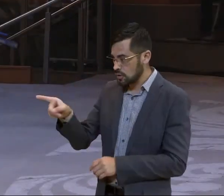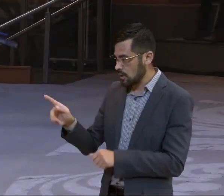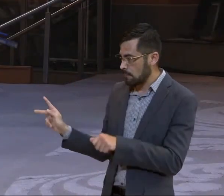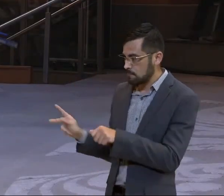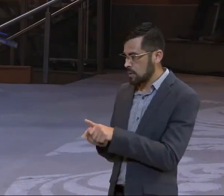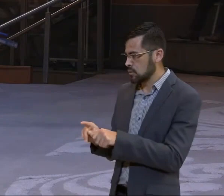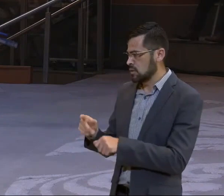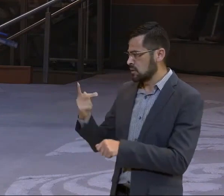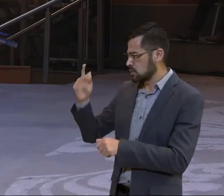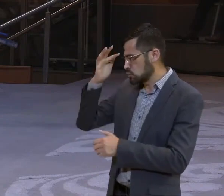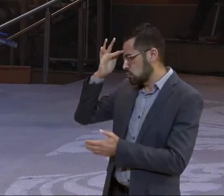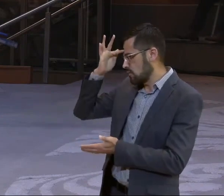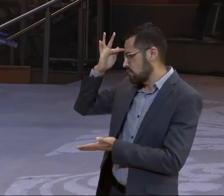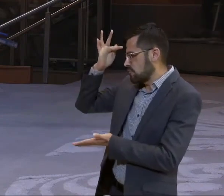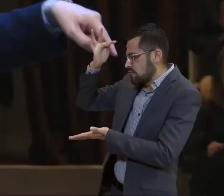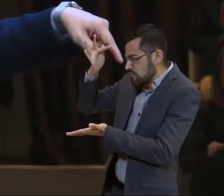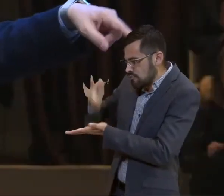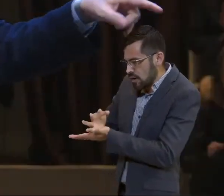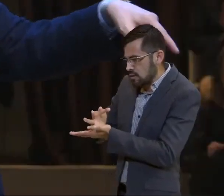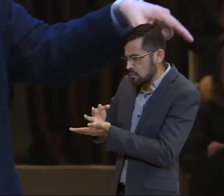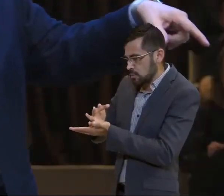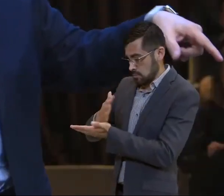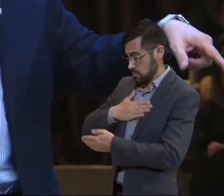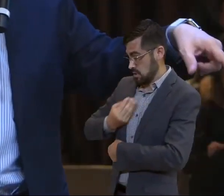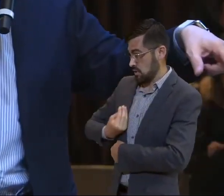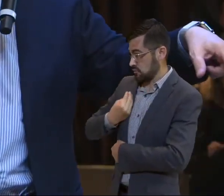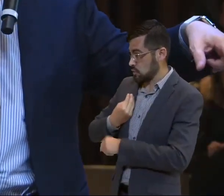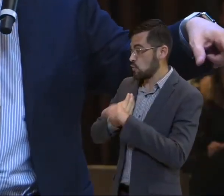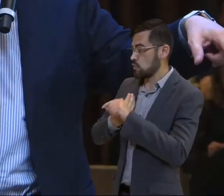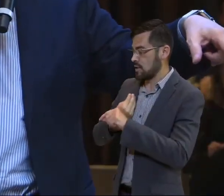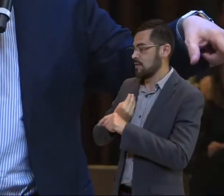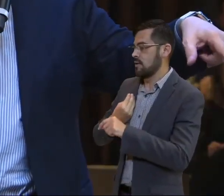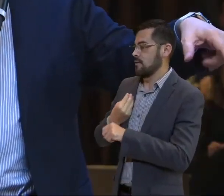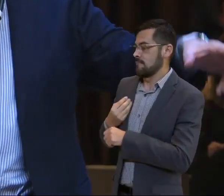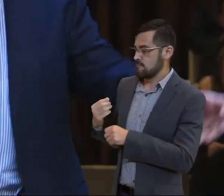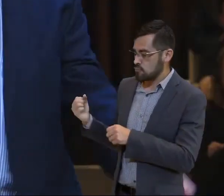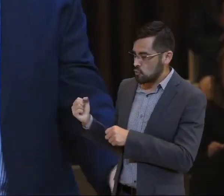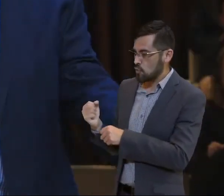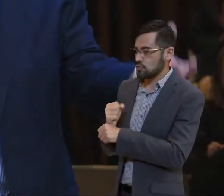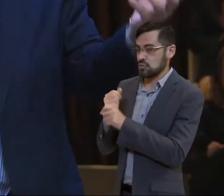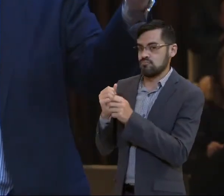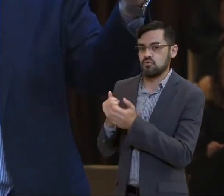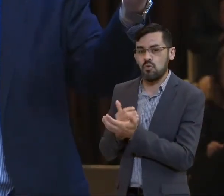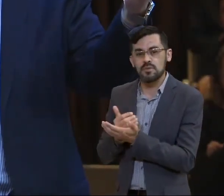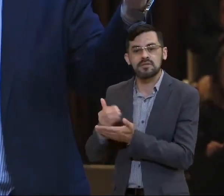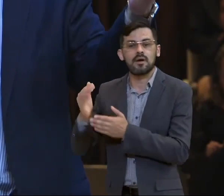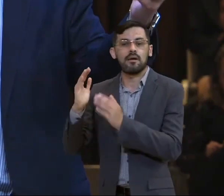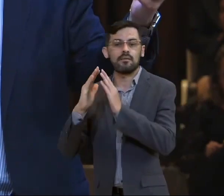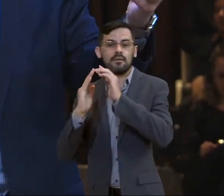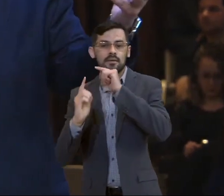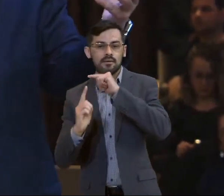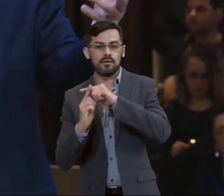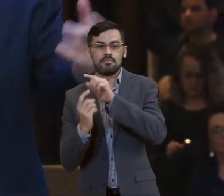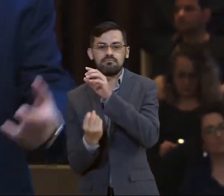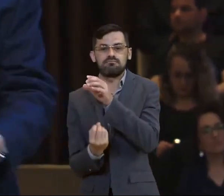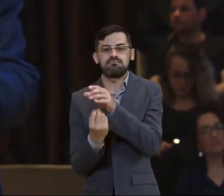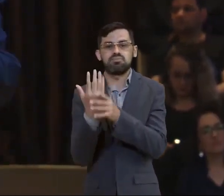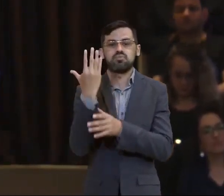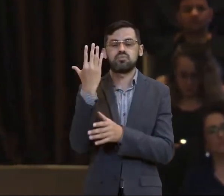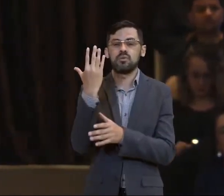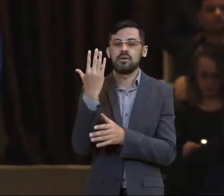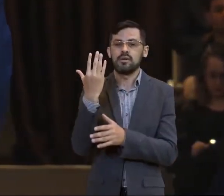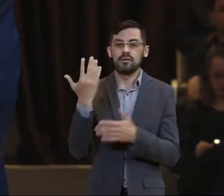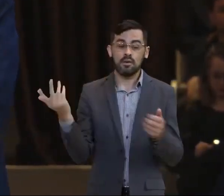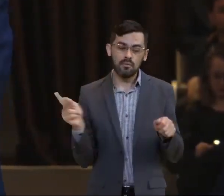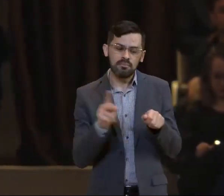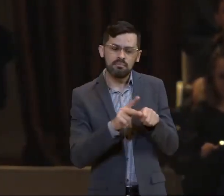fé, sobre essa rocha que é a sua fé, eu vou construir a minha igreja. E eu acho que